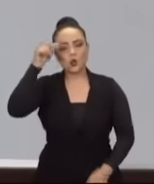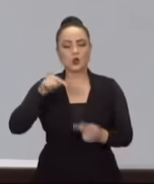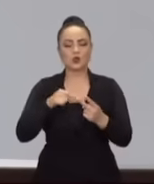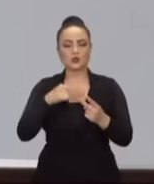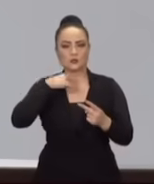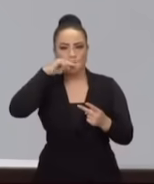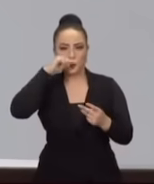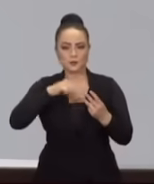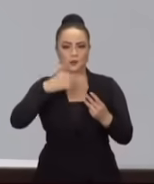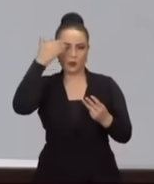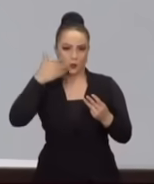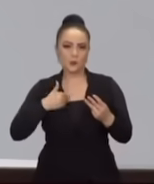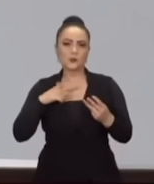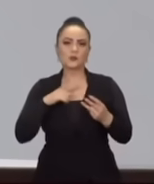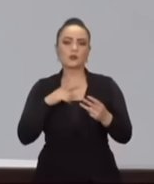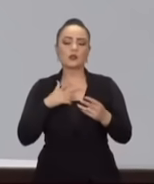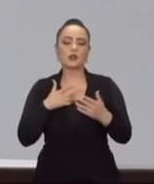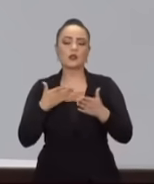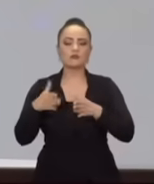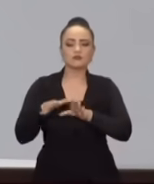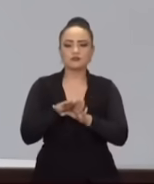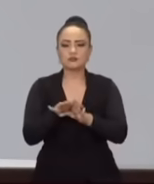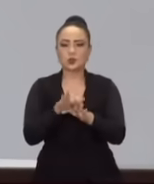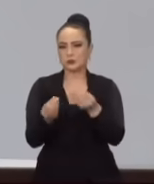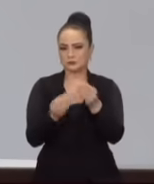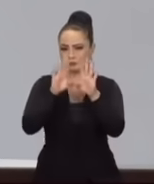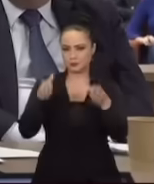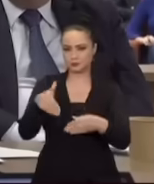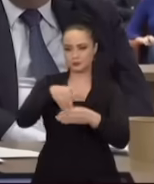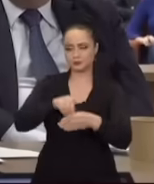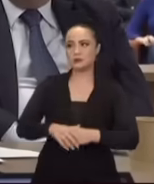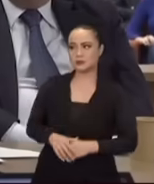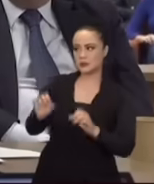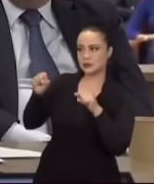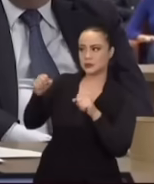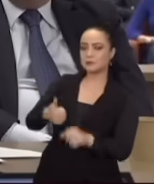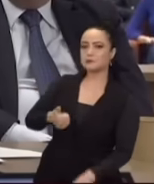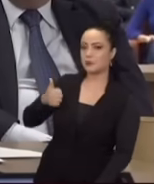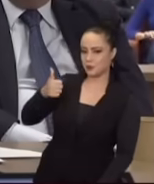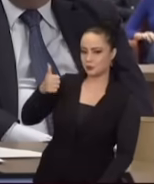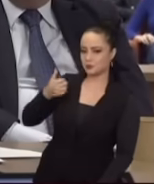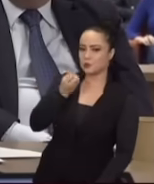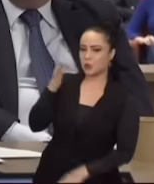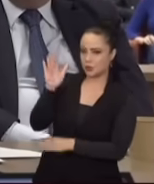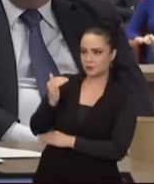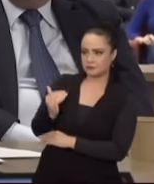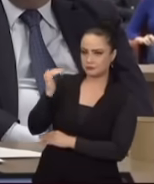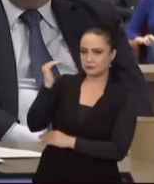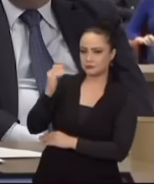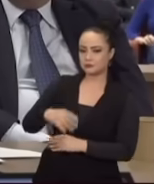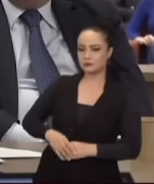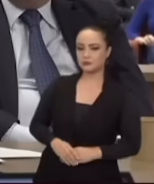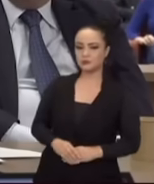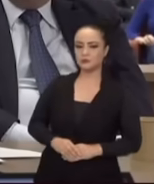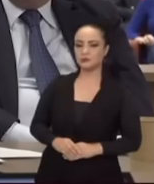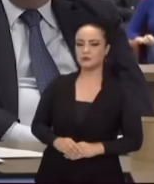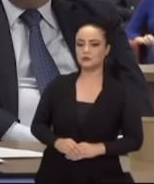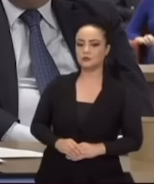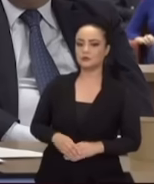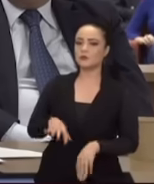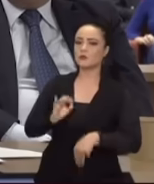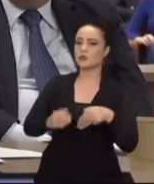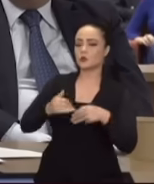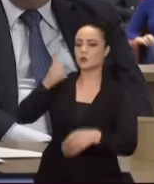eu, estariam direcionando as eleições. Sim, senhor ministro. Primeiro, boa tarde, Vossa Excelência, senhor ministro Luiz